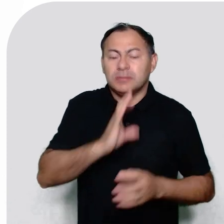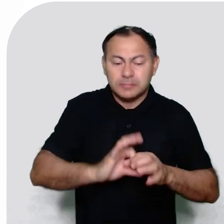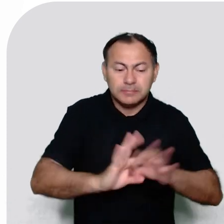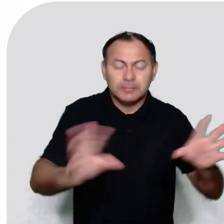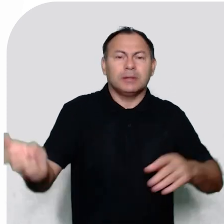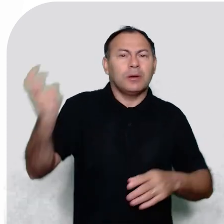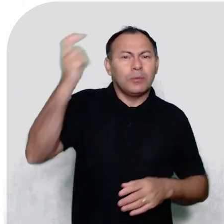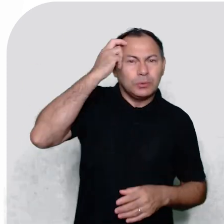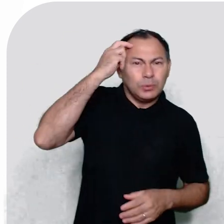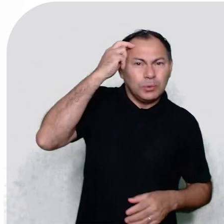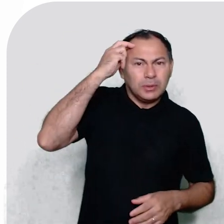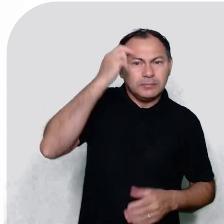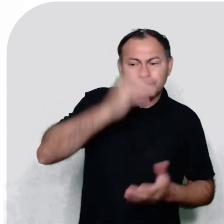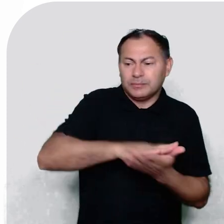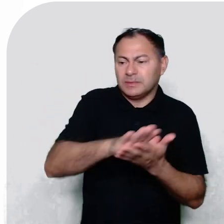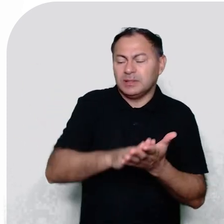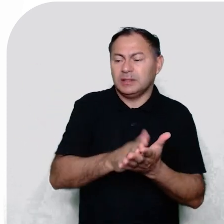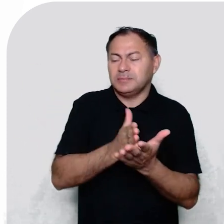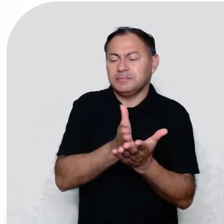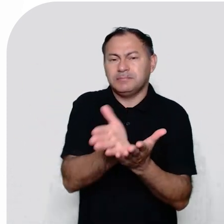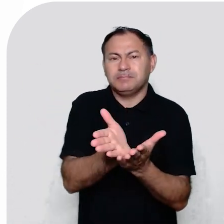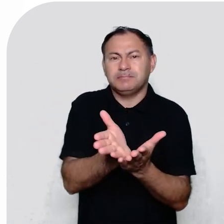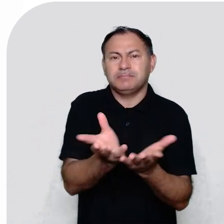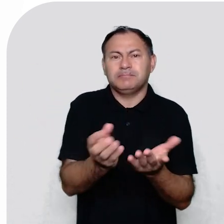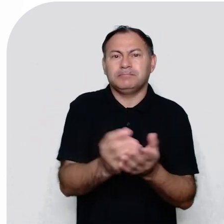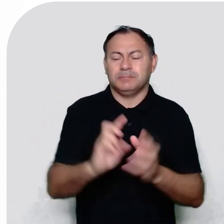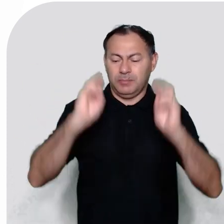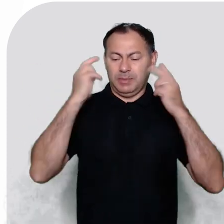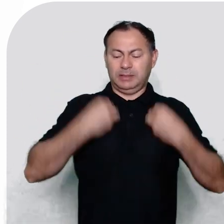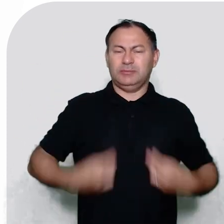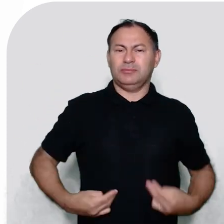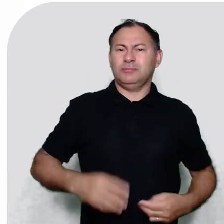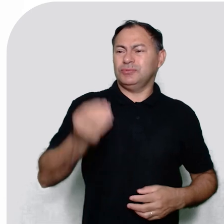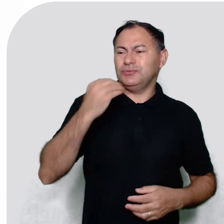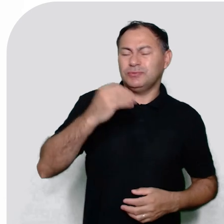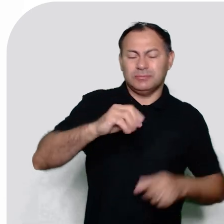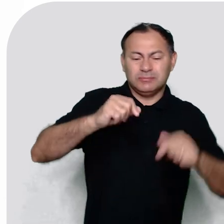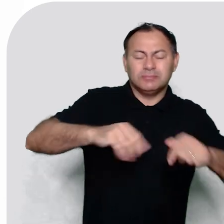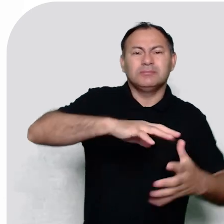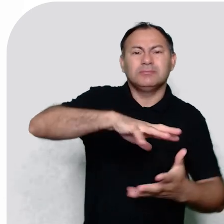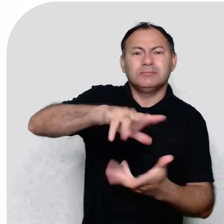da cultura sem cair em um humanismo meramente